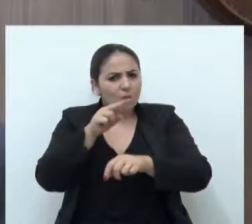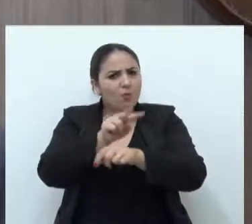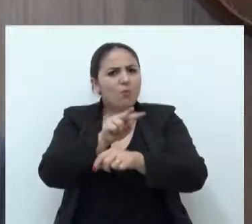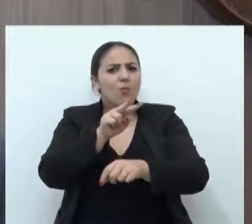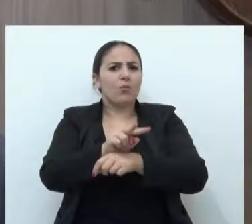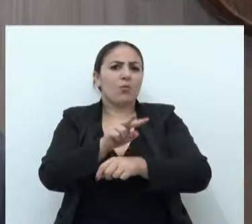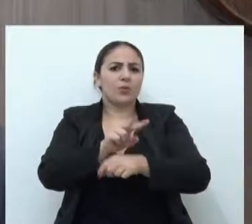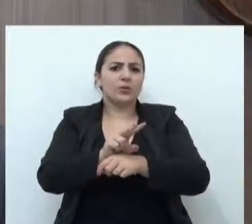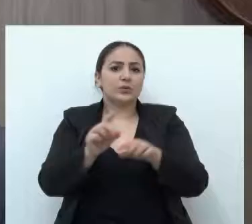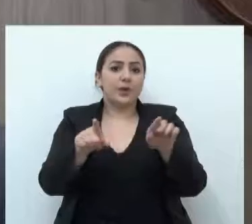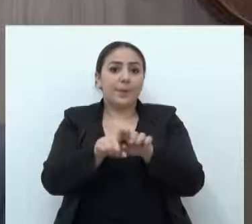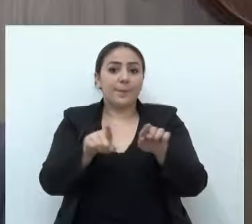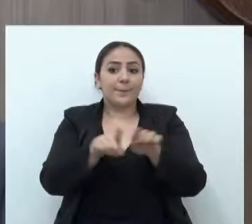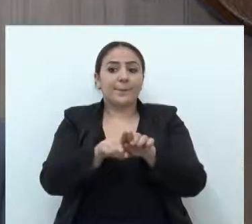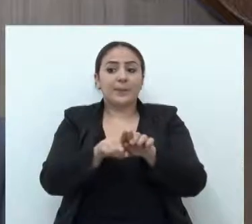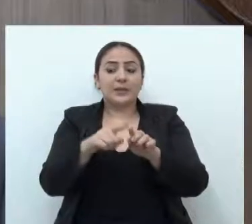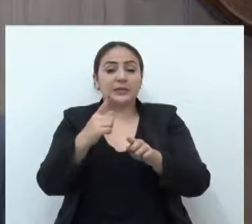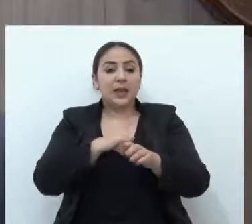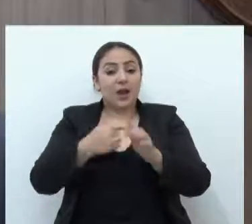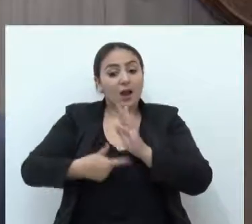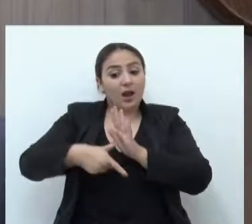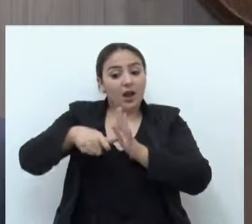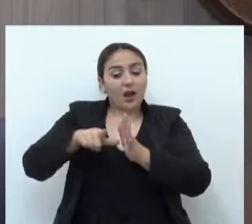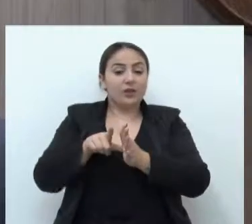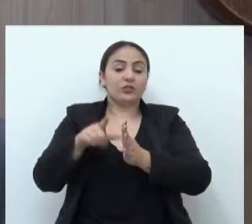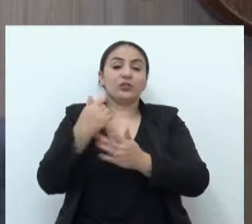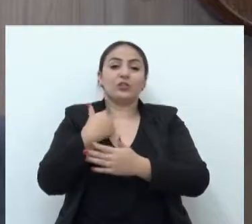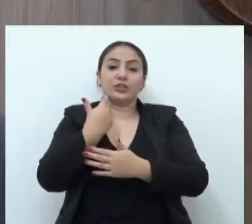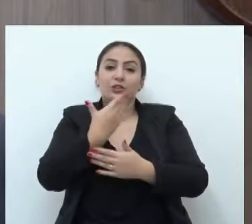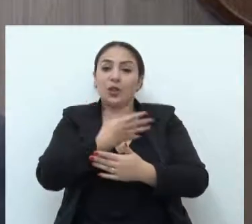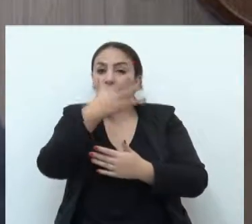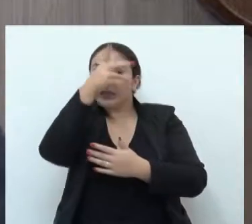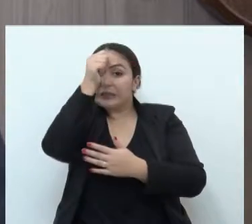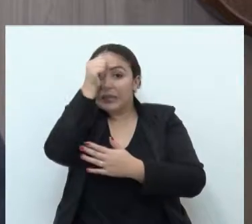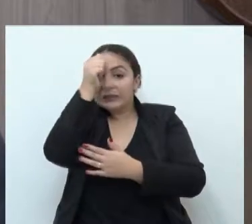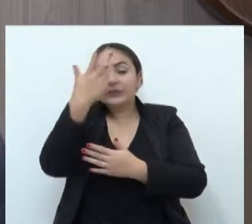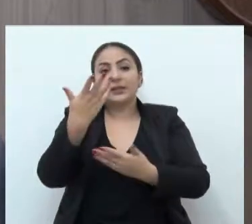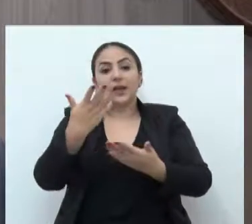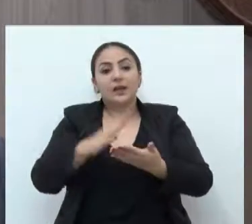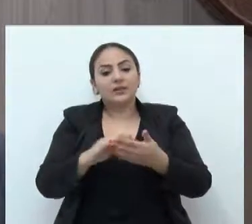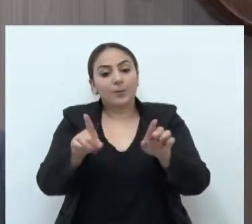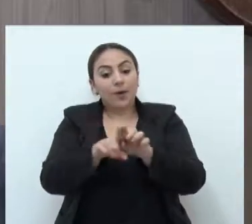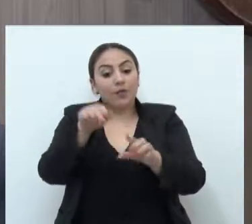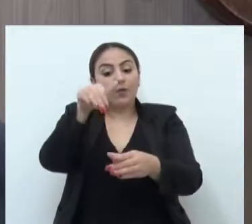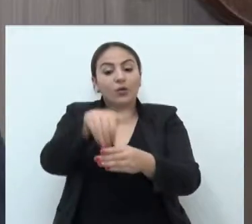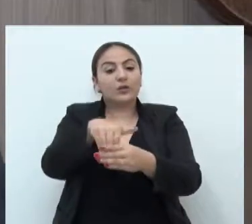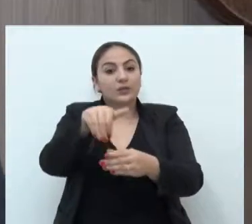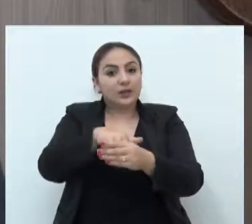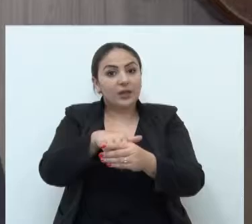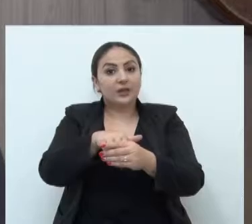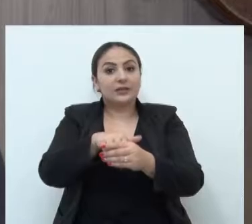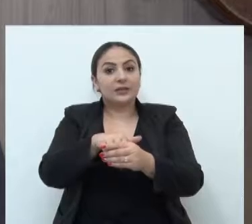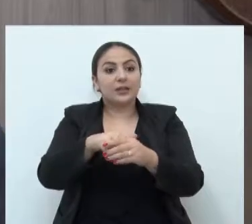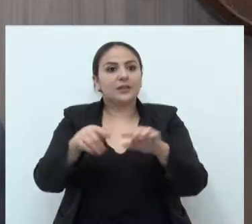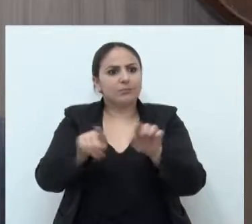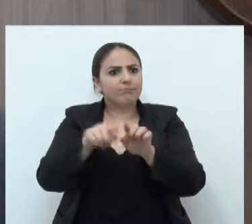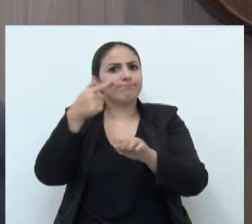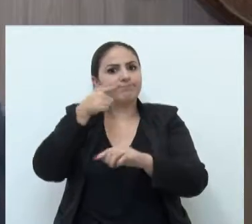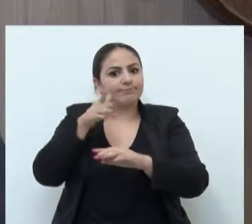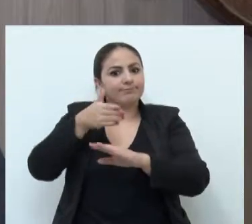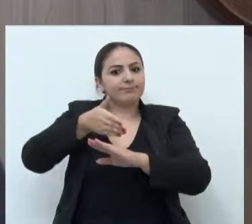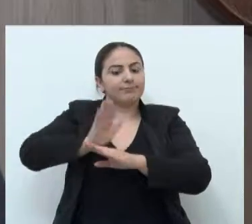muito cuidado para que sejam, antes de nós analisarmos e votarmos e até